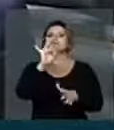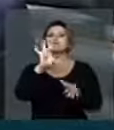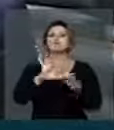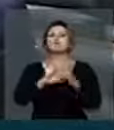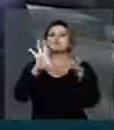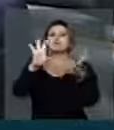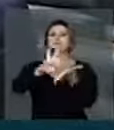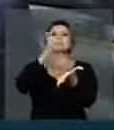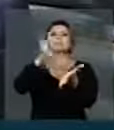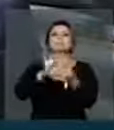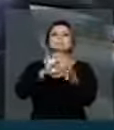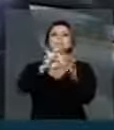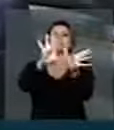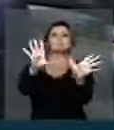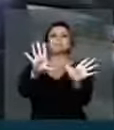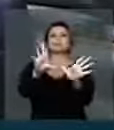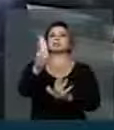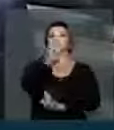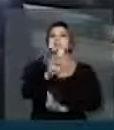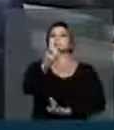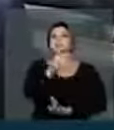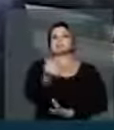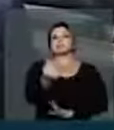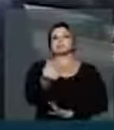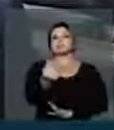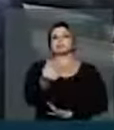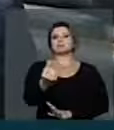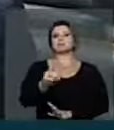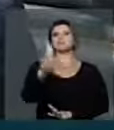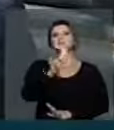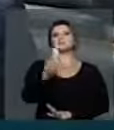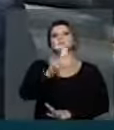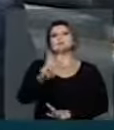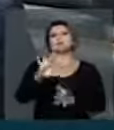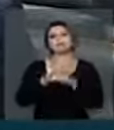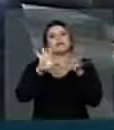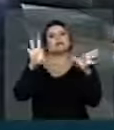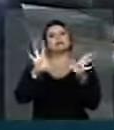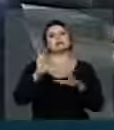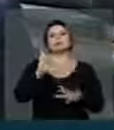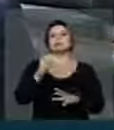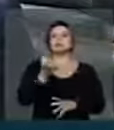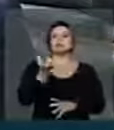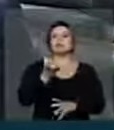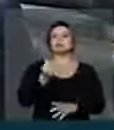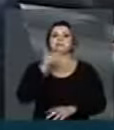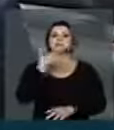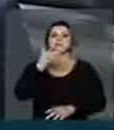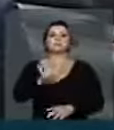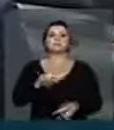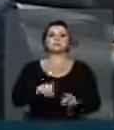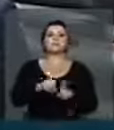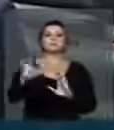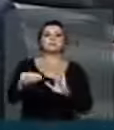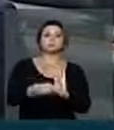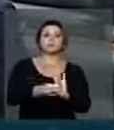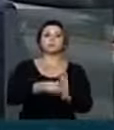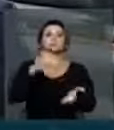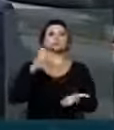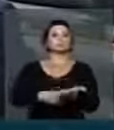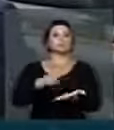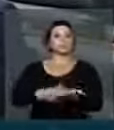a receita e autoriza a despesa. Ora, aí autoriza se quiser. E as emendas que nós apresentamos e que nos